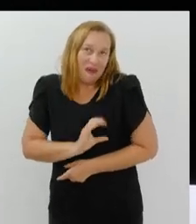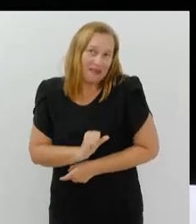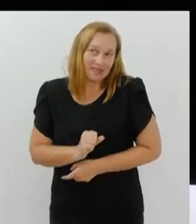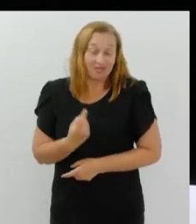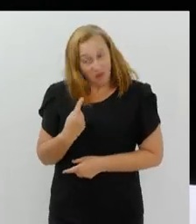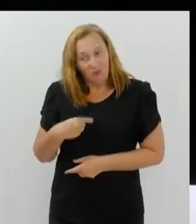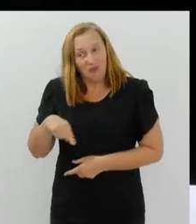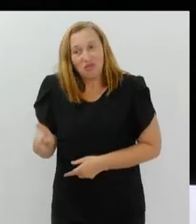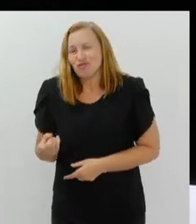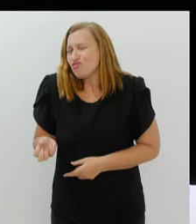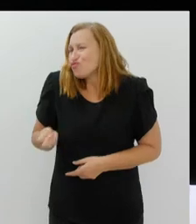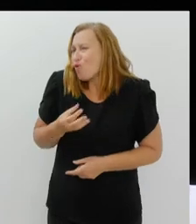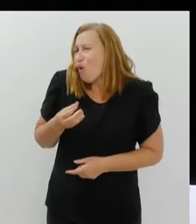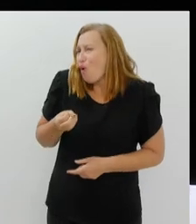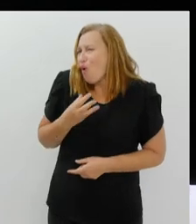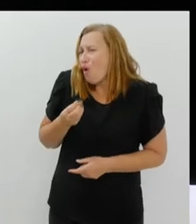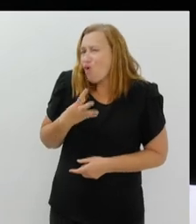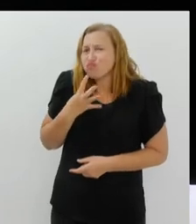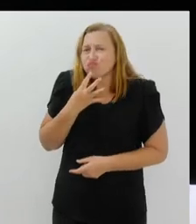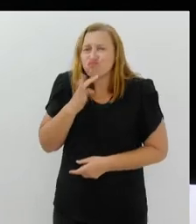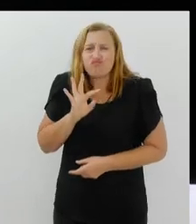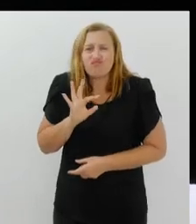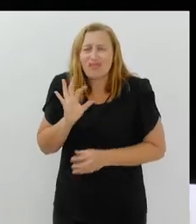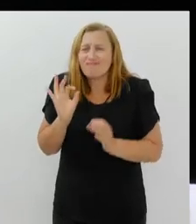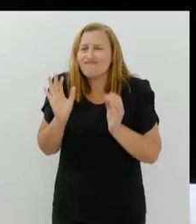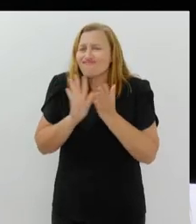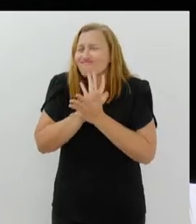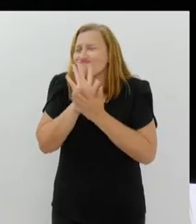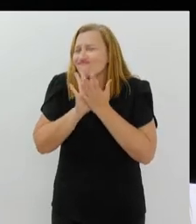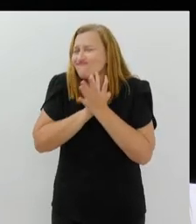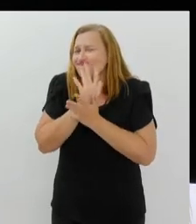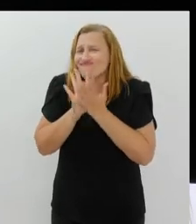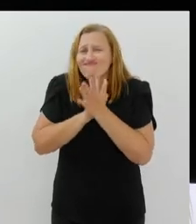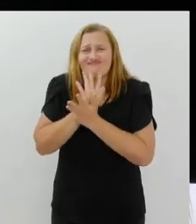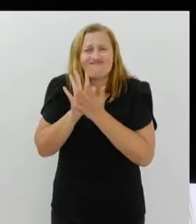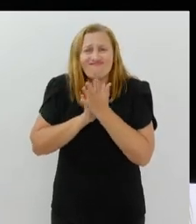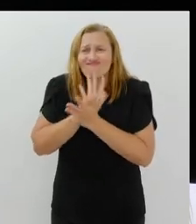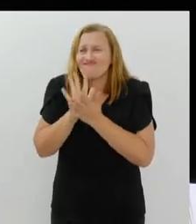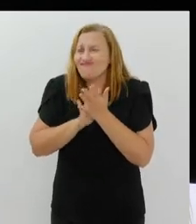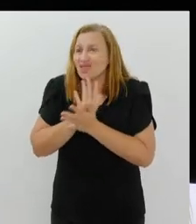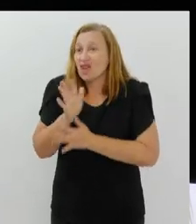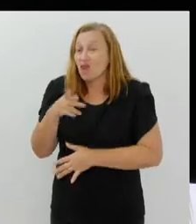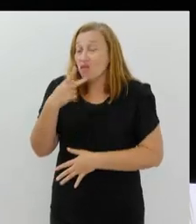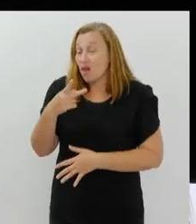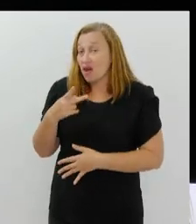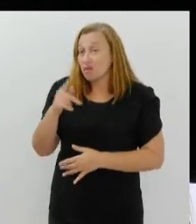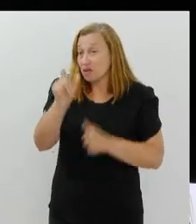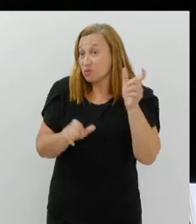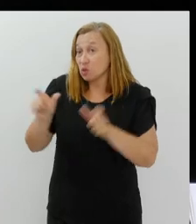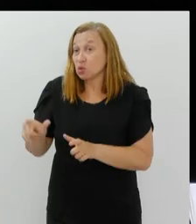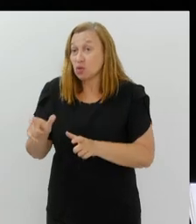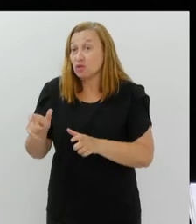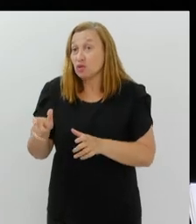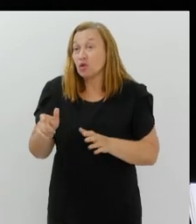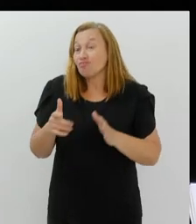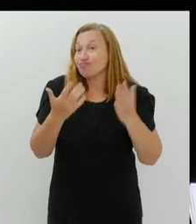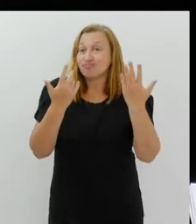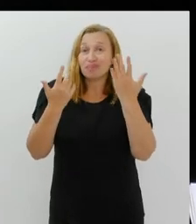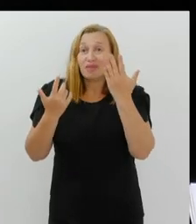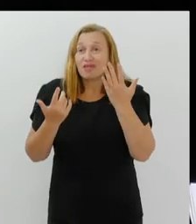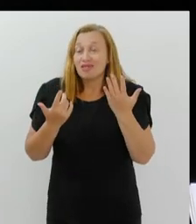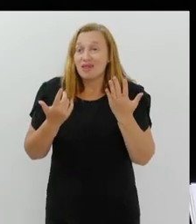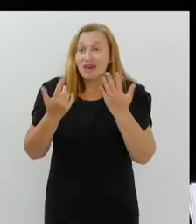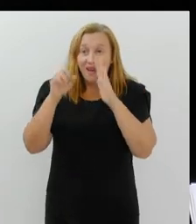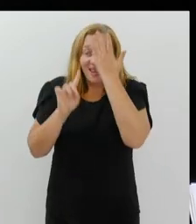amei. E aí eu fui, muito novinha, muito sem conhecer nada, sem saber. Eu costumo dizer para as pessoas que foi